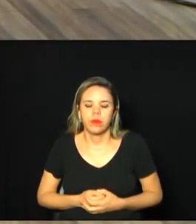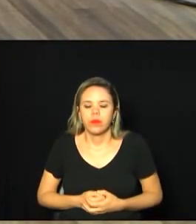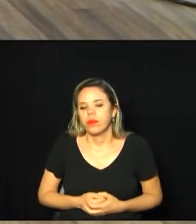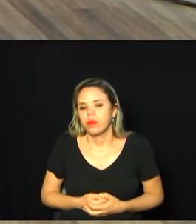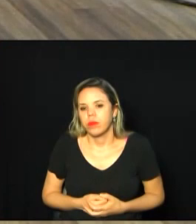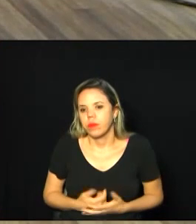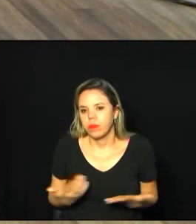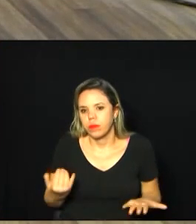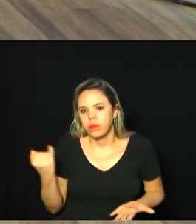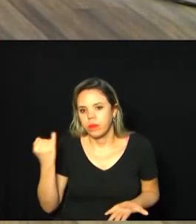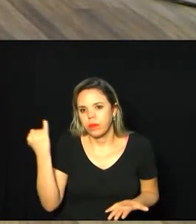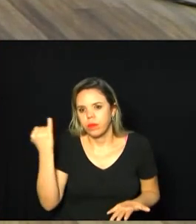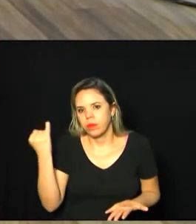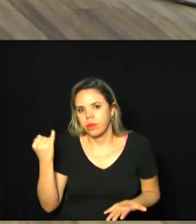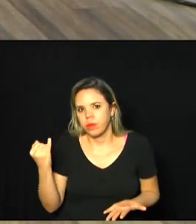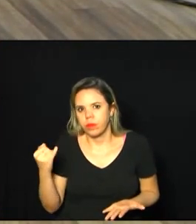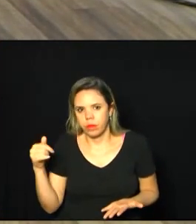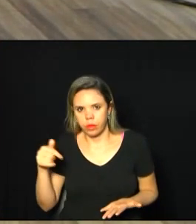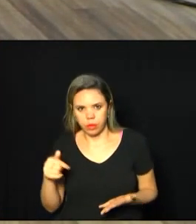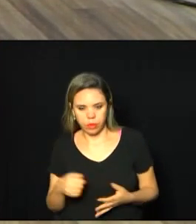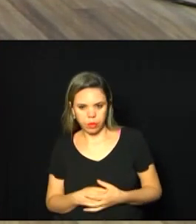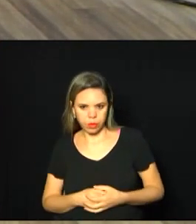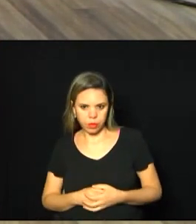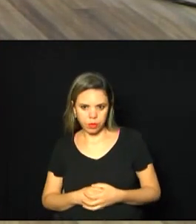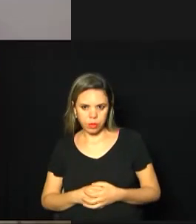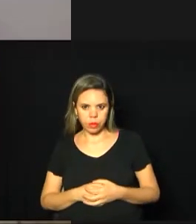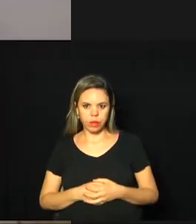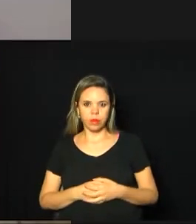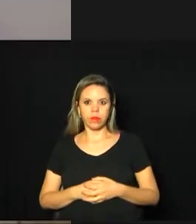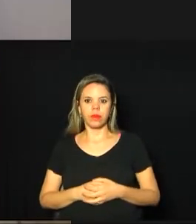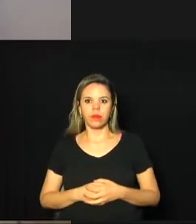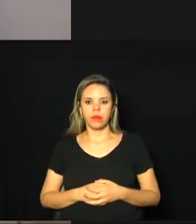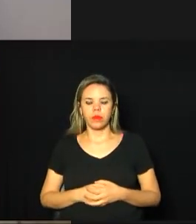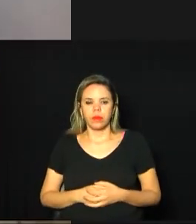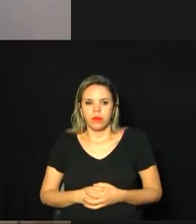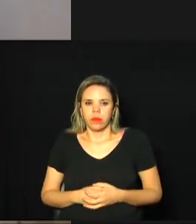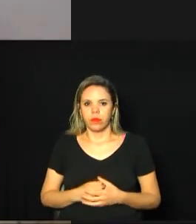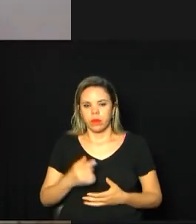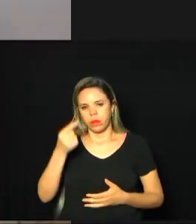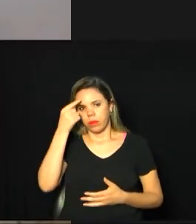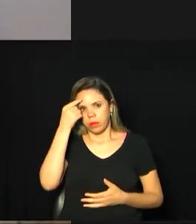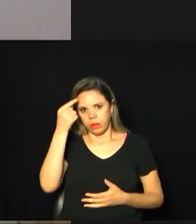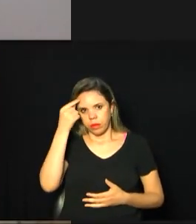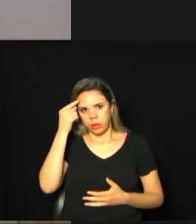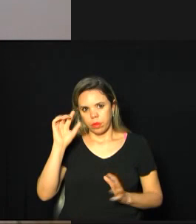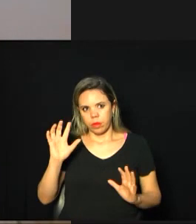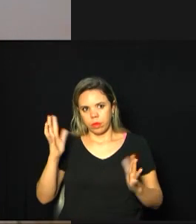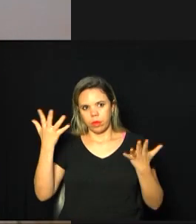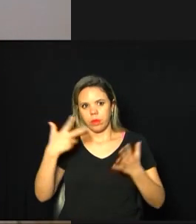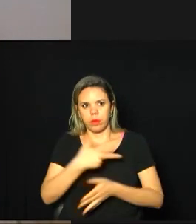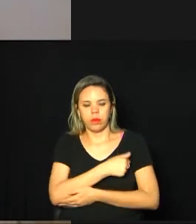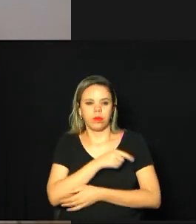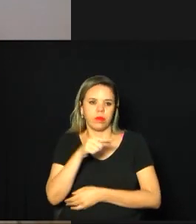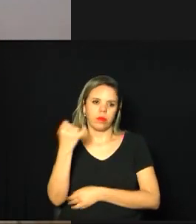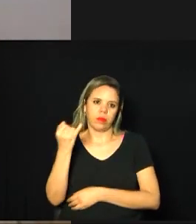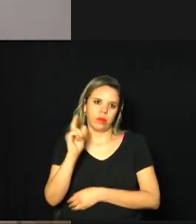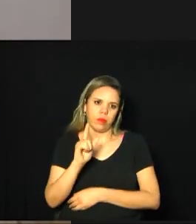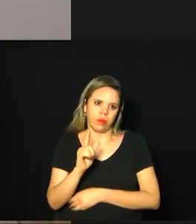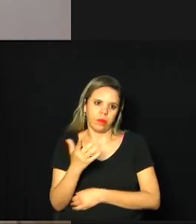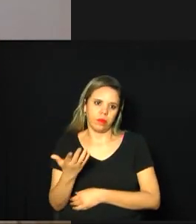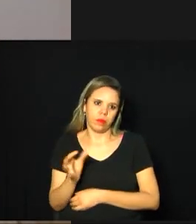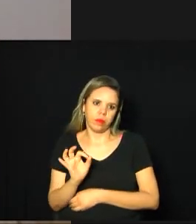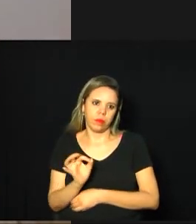Olha, é importante a gente, assim, se dar conta que sim, comemorar a vacina é importantíssimo,